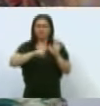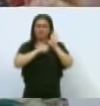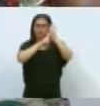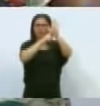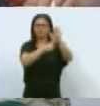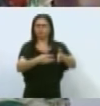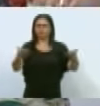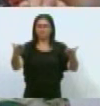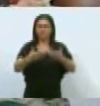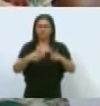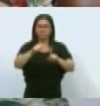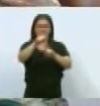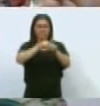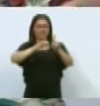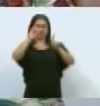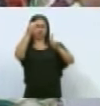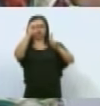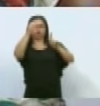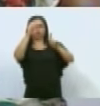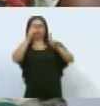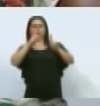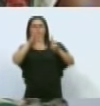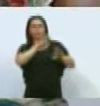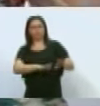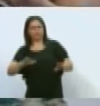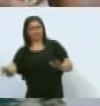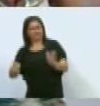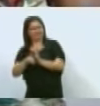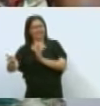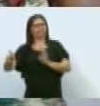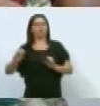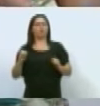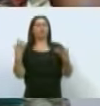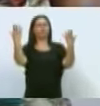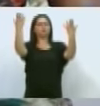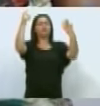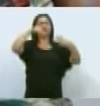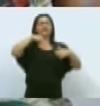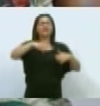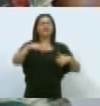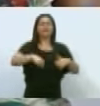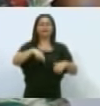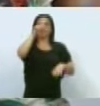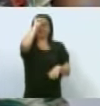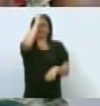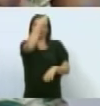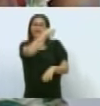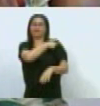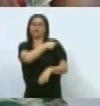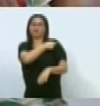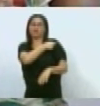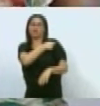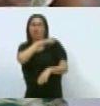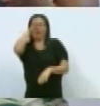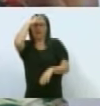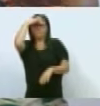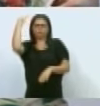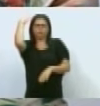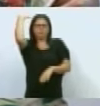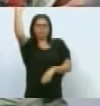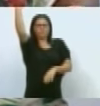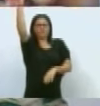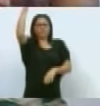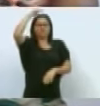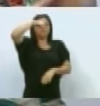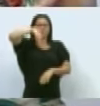especial agora, em outubro, que é mês das crianças. A gente vai receber aqui em São José do Rio Preto o fenômeno mirim, a